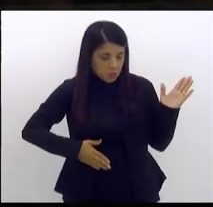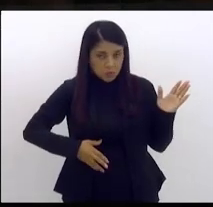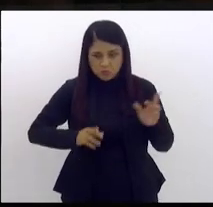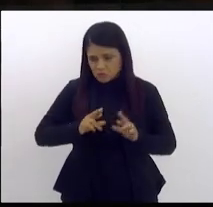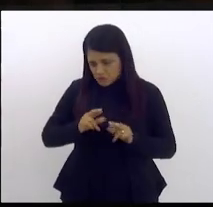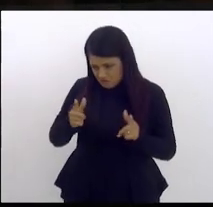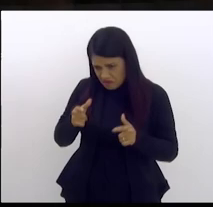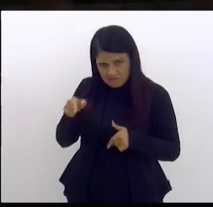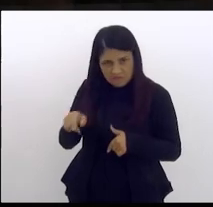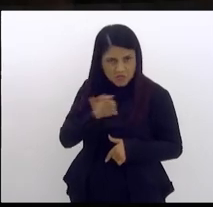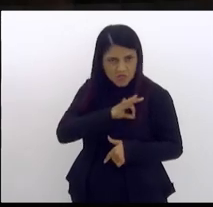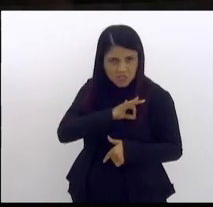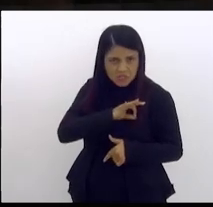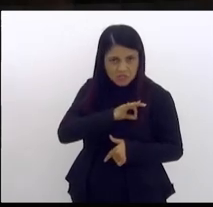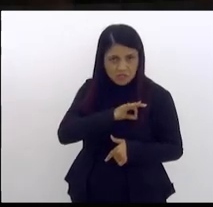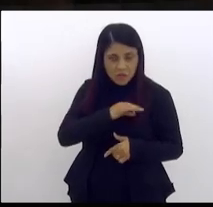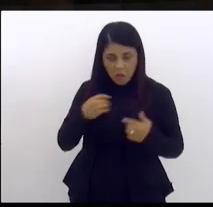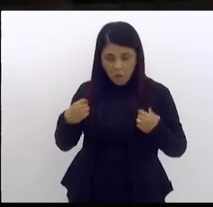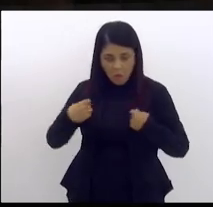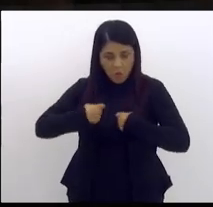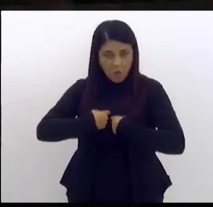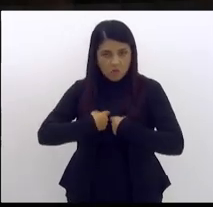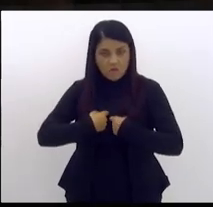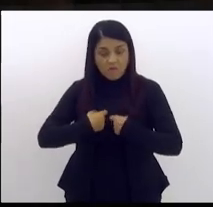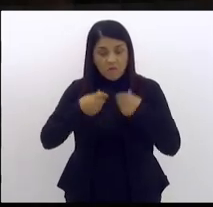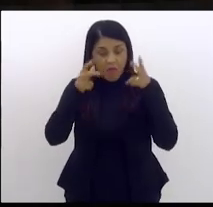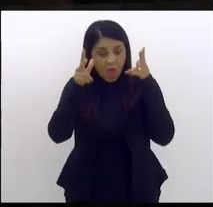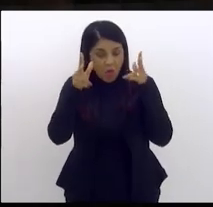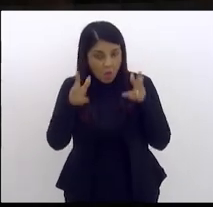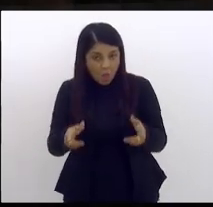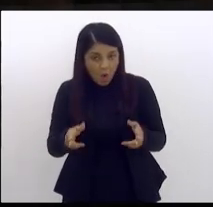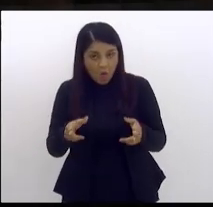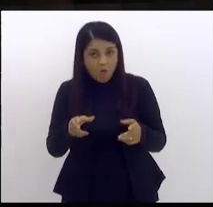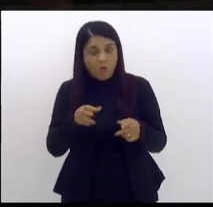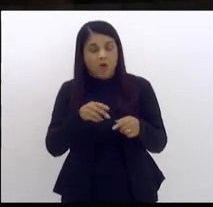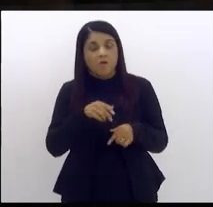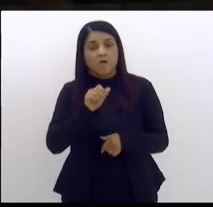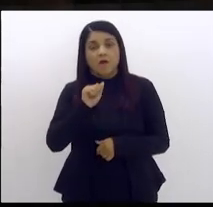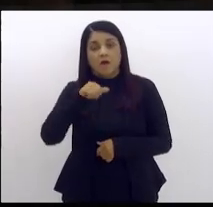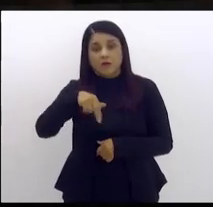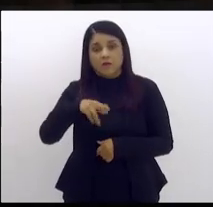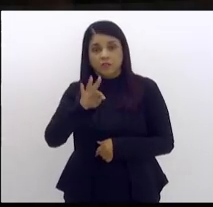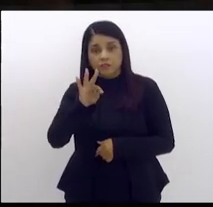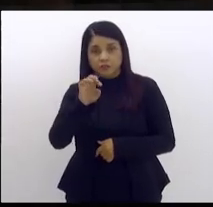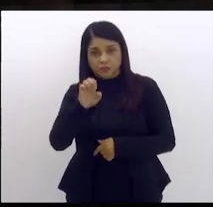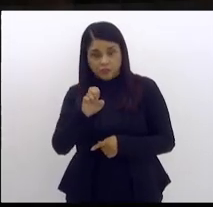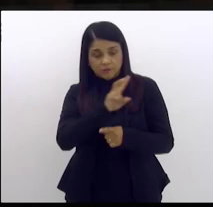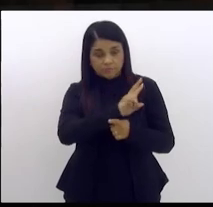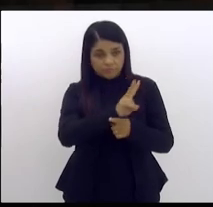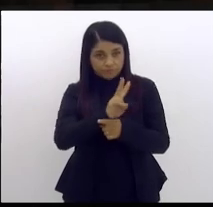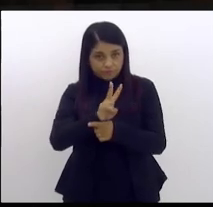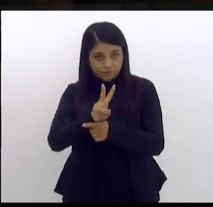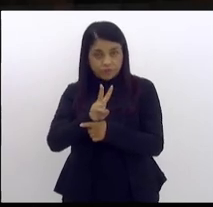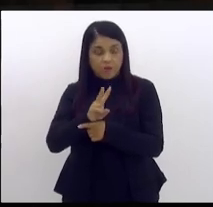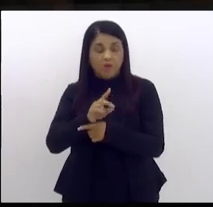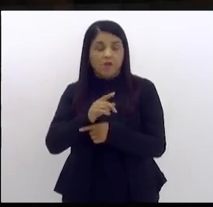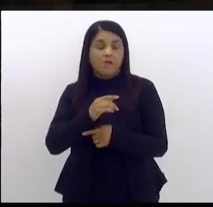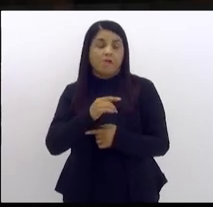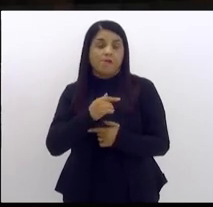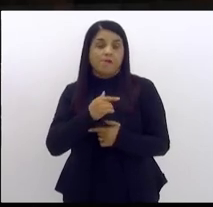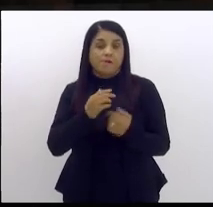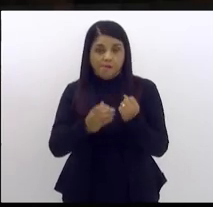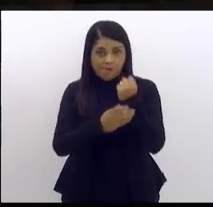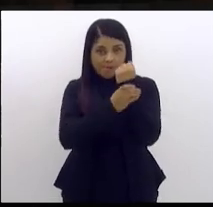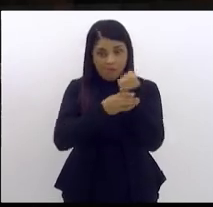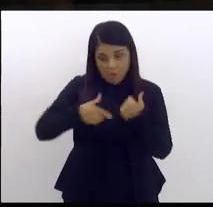porque ele se o uniforme dele é semelhante do agente de segurança presente que porta uma arma e o agente civil não